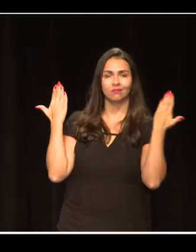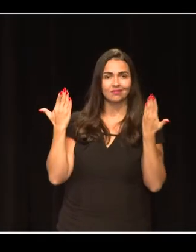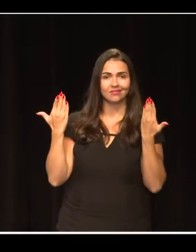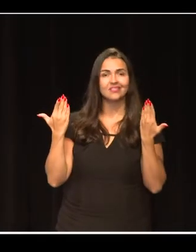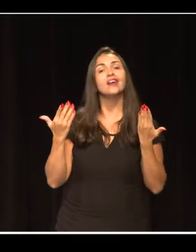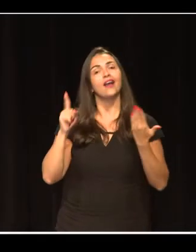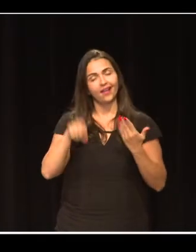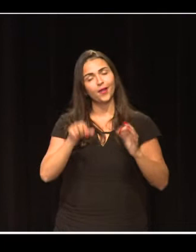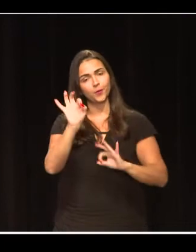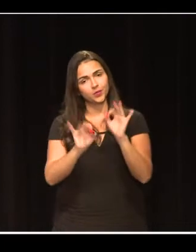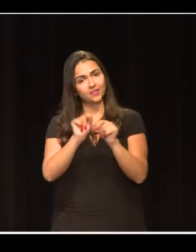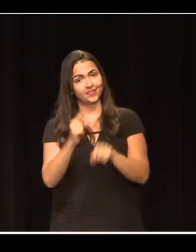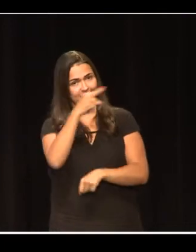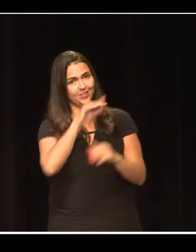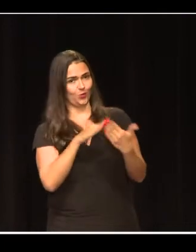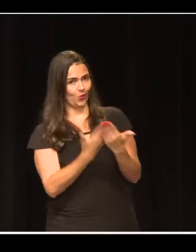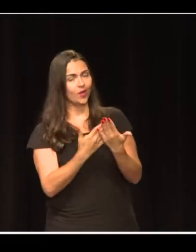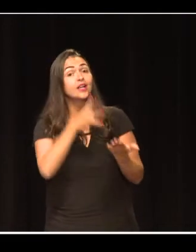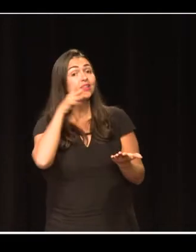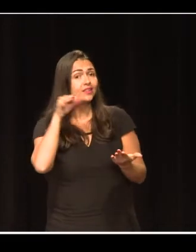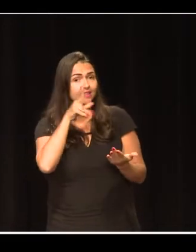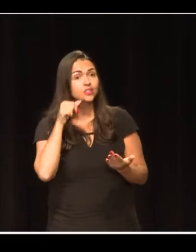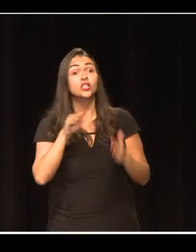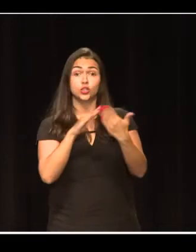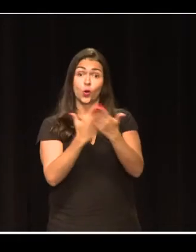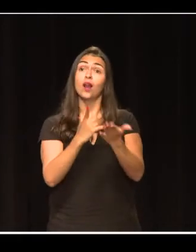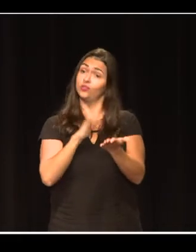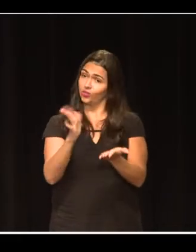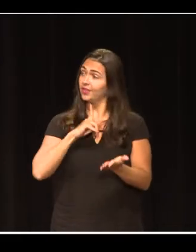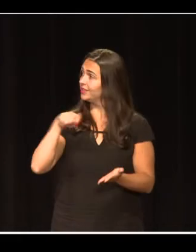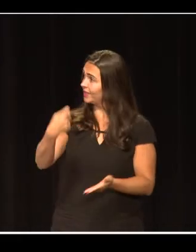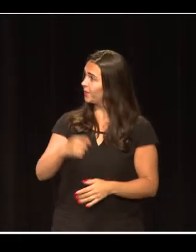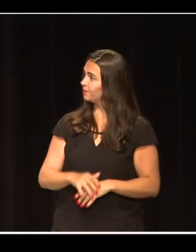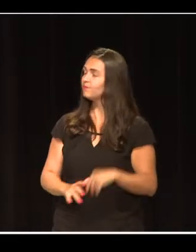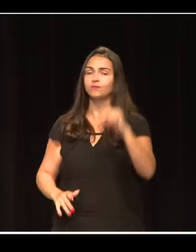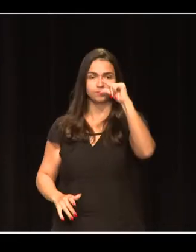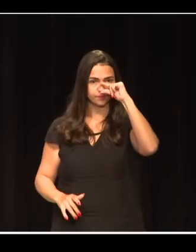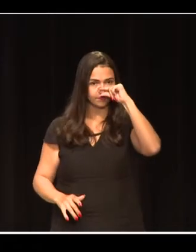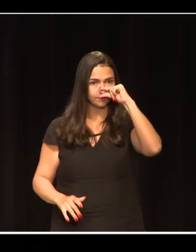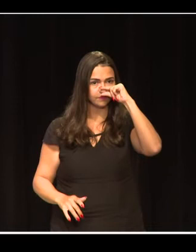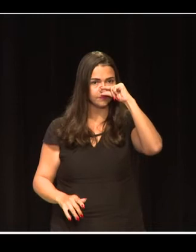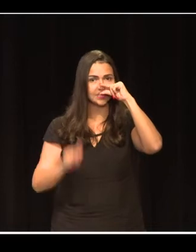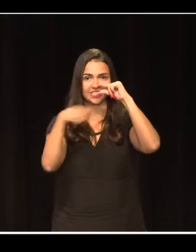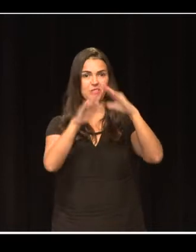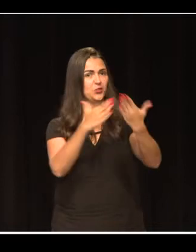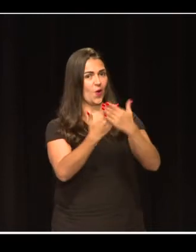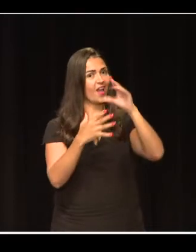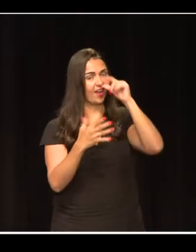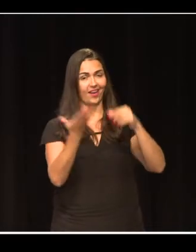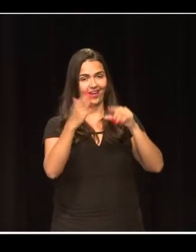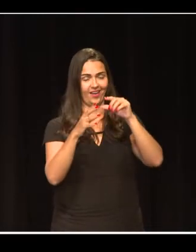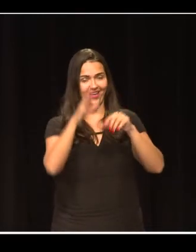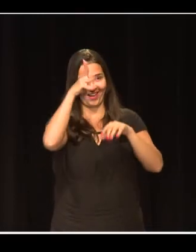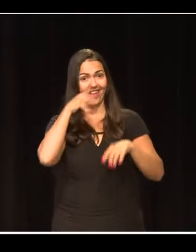projeto que a gente está fazendo lá. Hoje a escola também já tem sinal que não tinha, é esse. Né? Enfim,